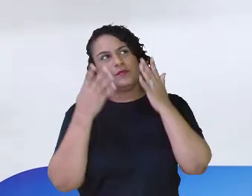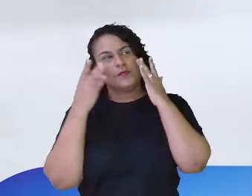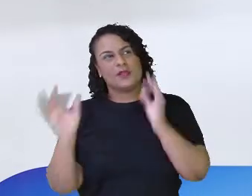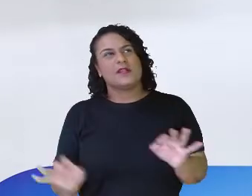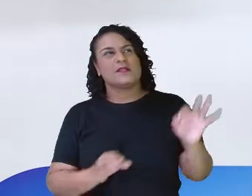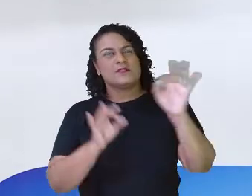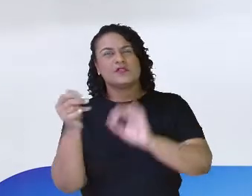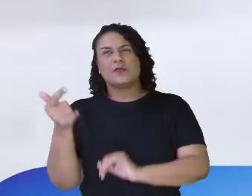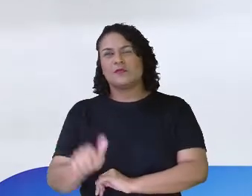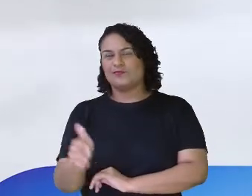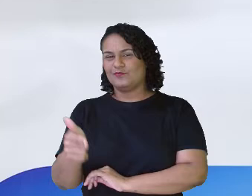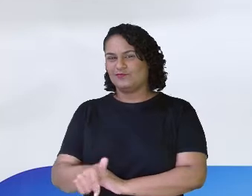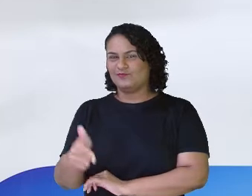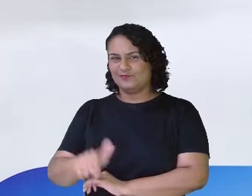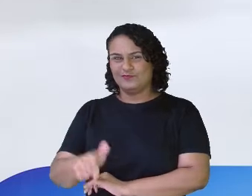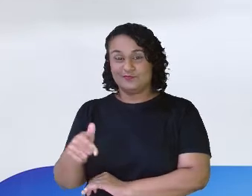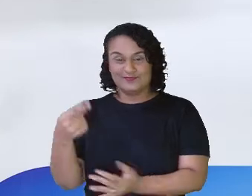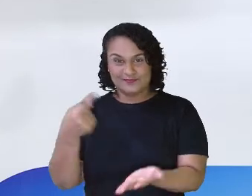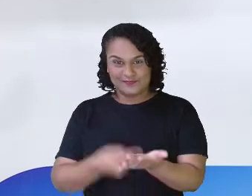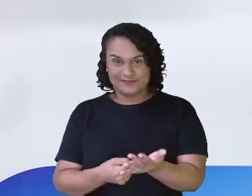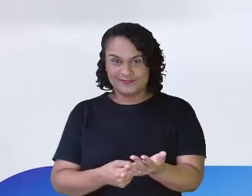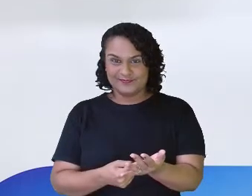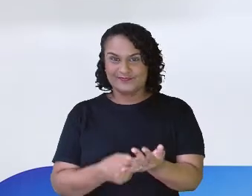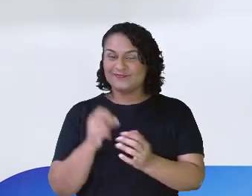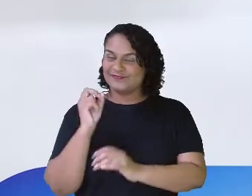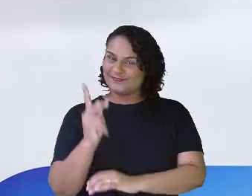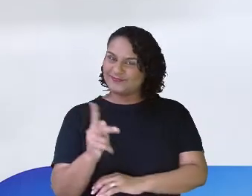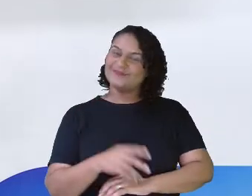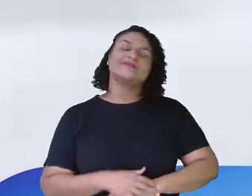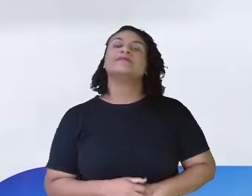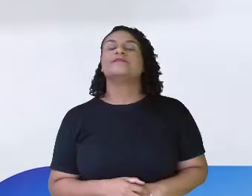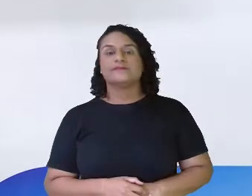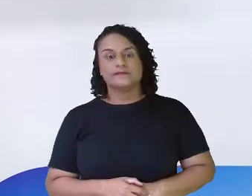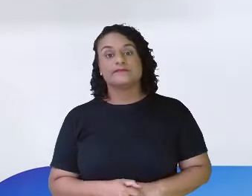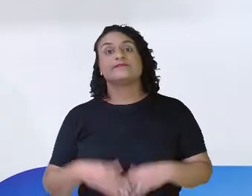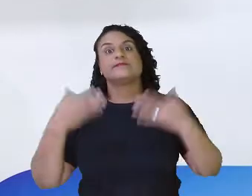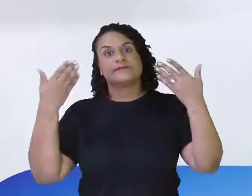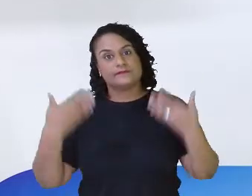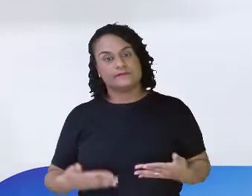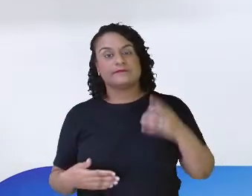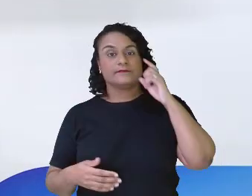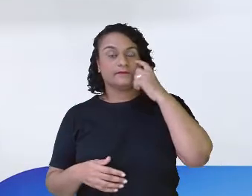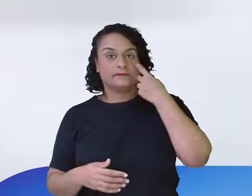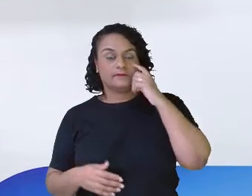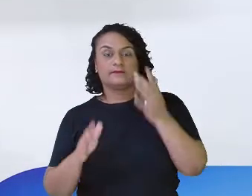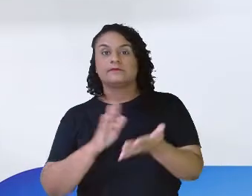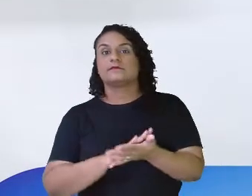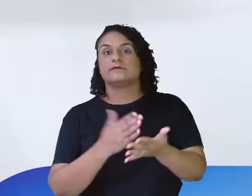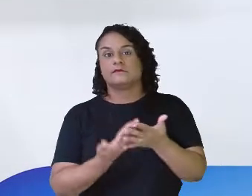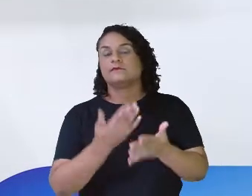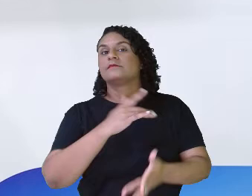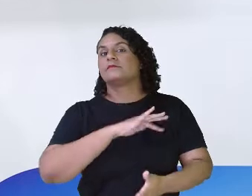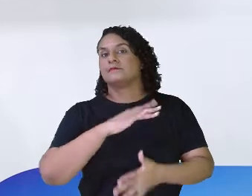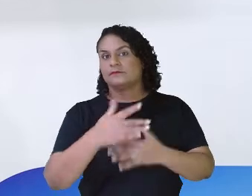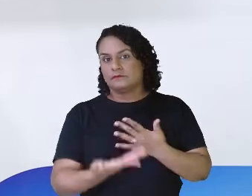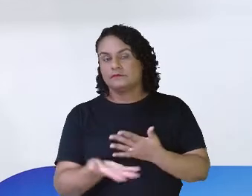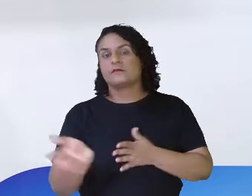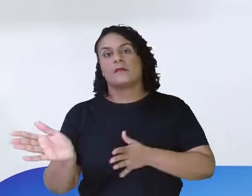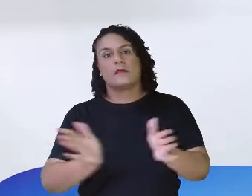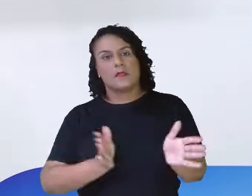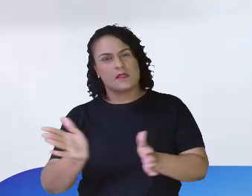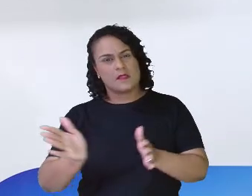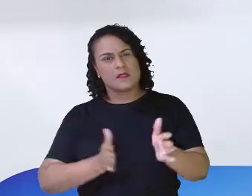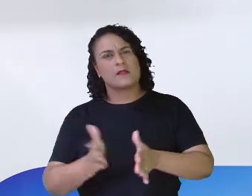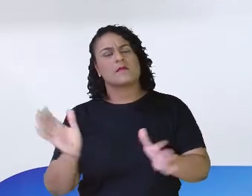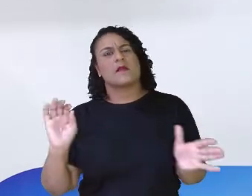você quiser. Beleza? Tranquilo? Elaine está aqui para garantir, né, a